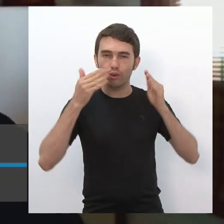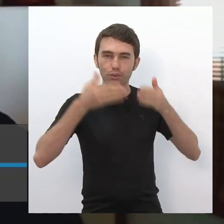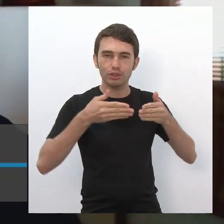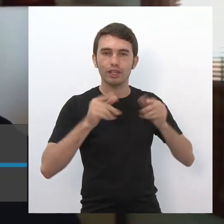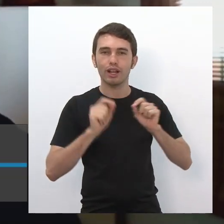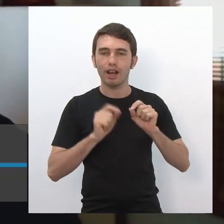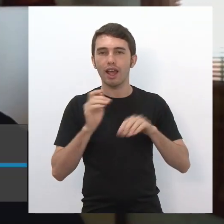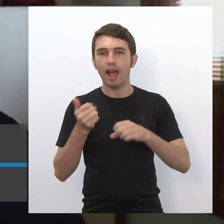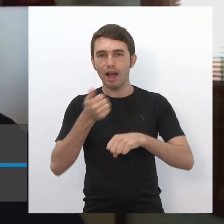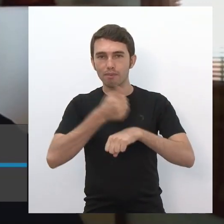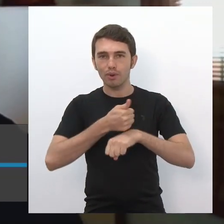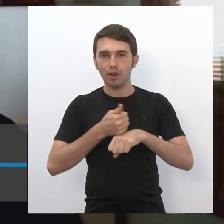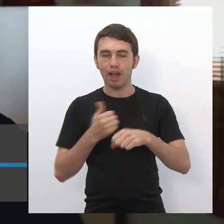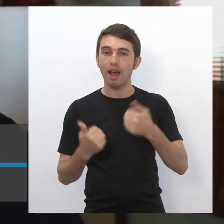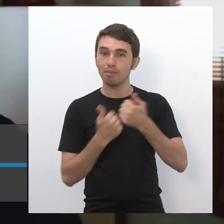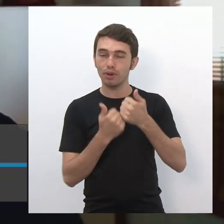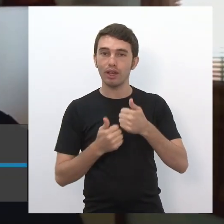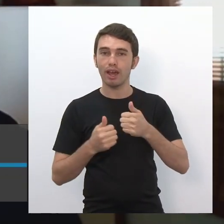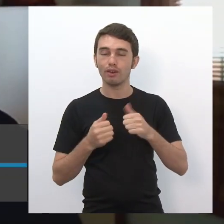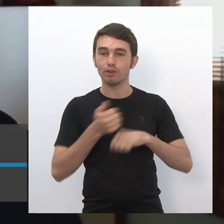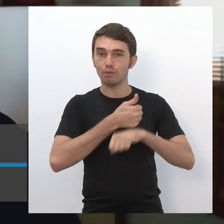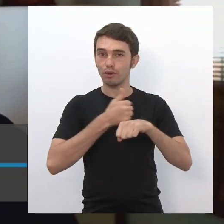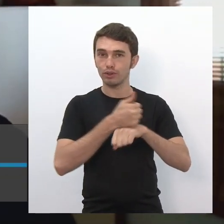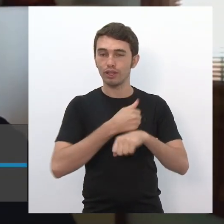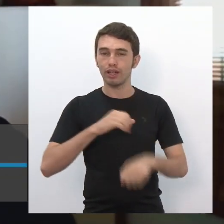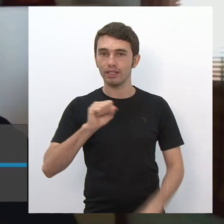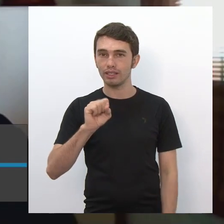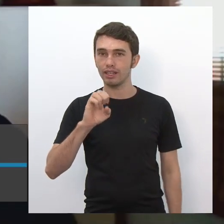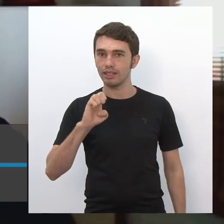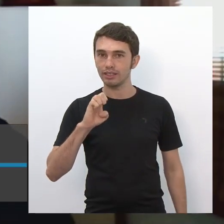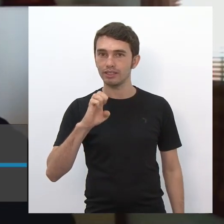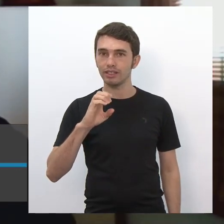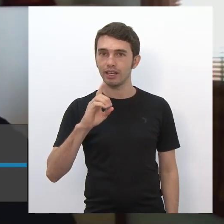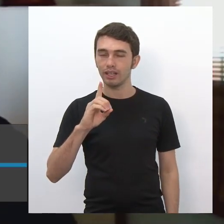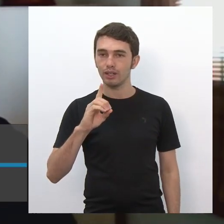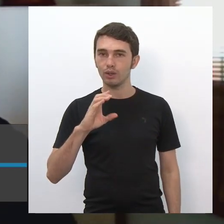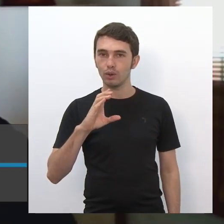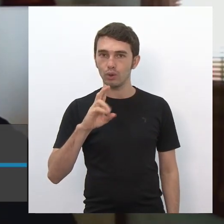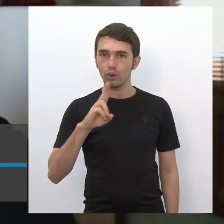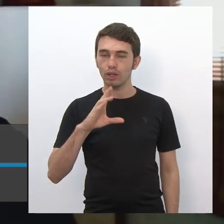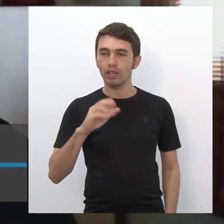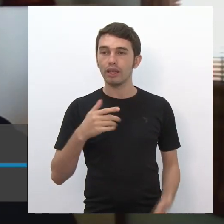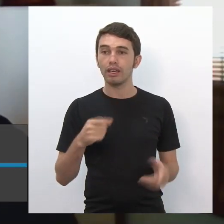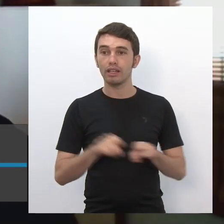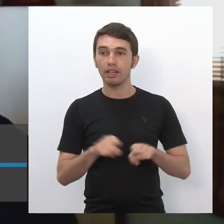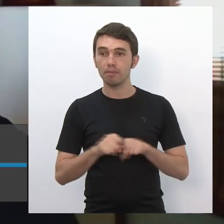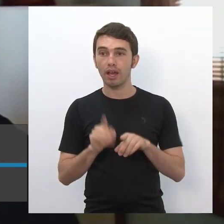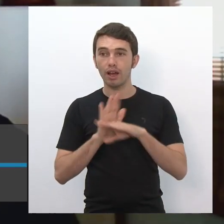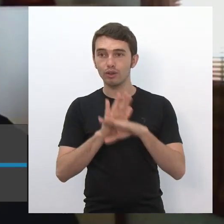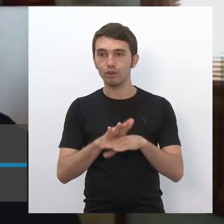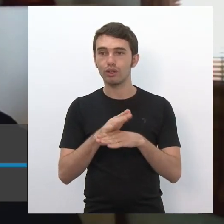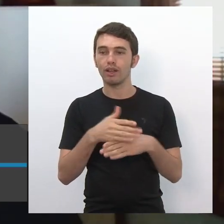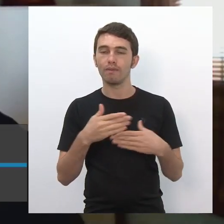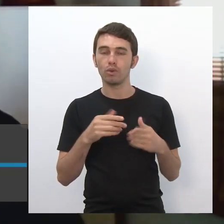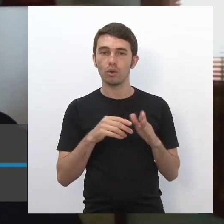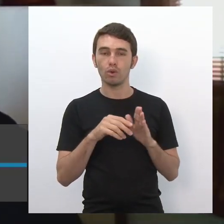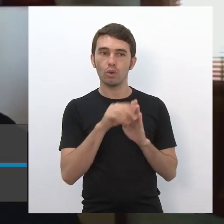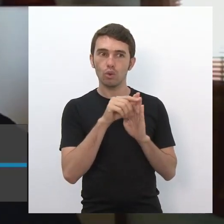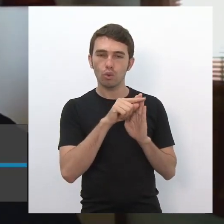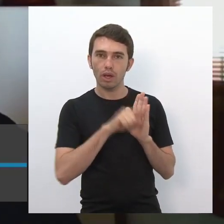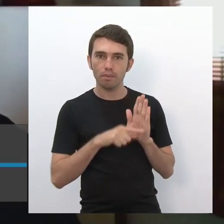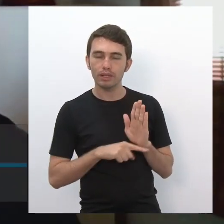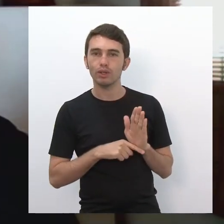dia a dia dos profissionais da SEDUC, além de contribuir para a formação de um repertório inovador que